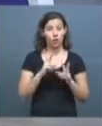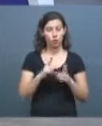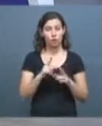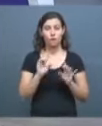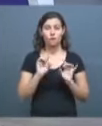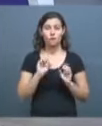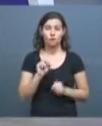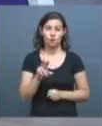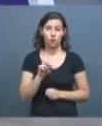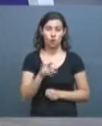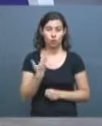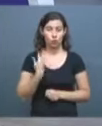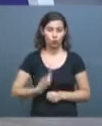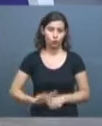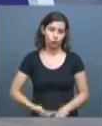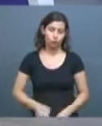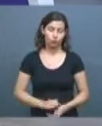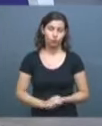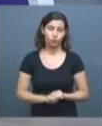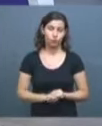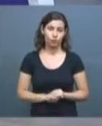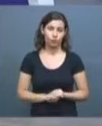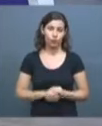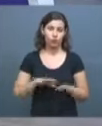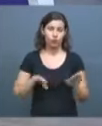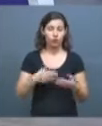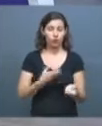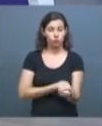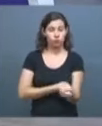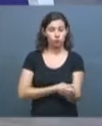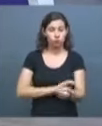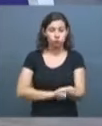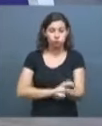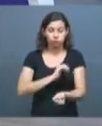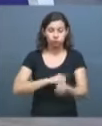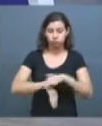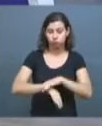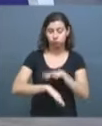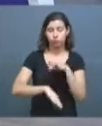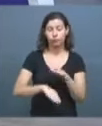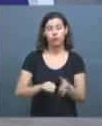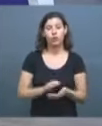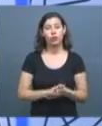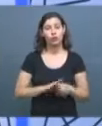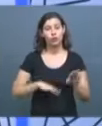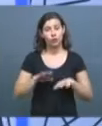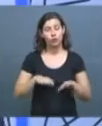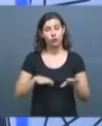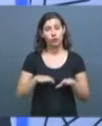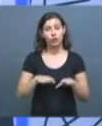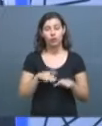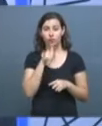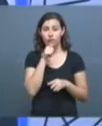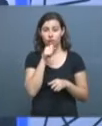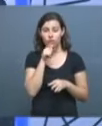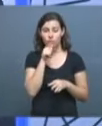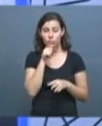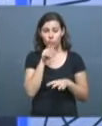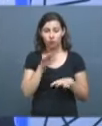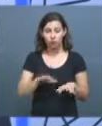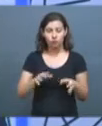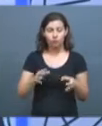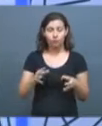nesse sentido, além das atividades anti-inflamatórias e a retenção de sódio de água e levando a hipertensão arterial. Então, pessoas,